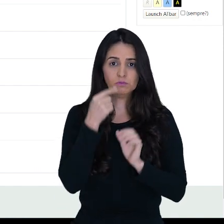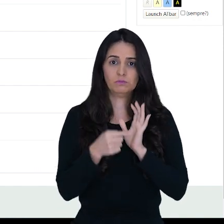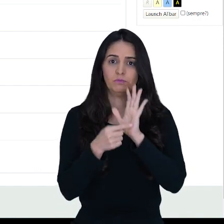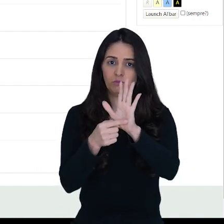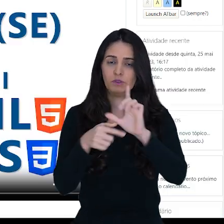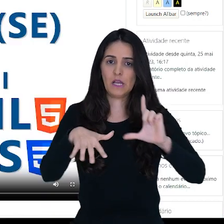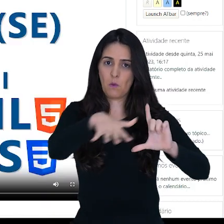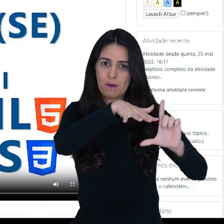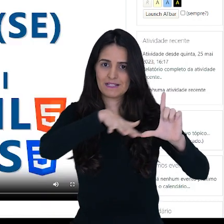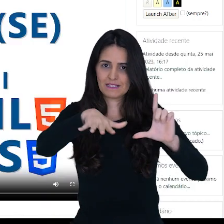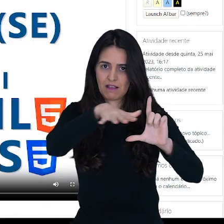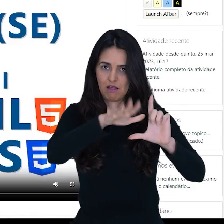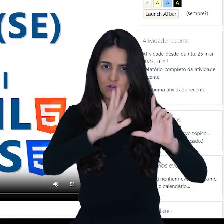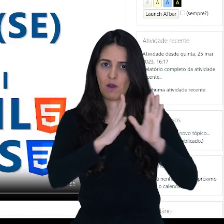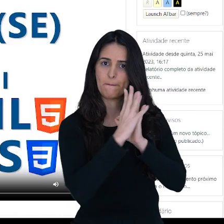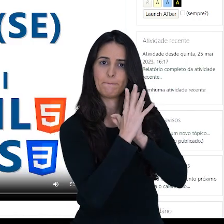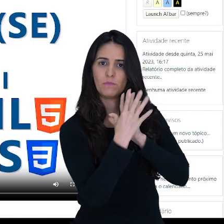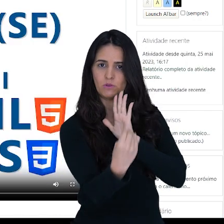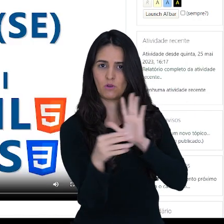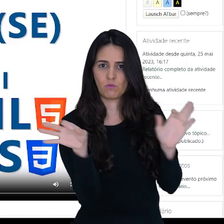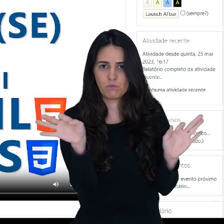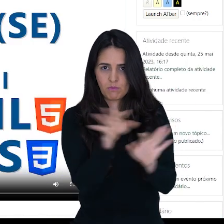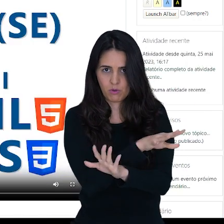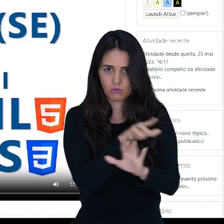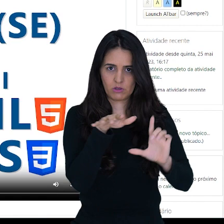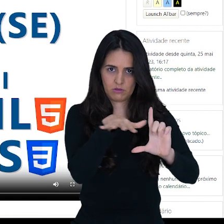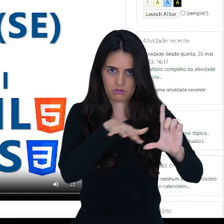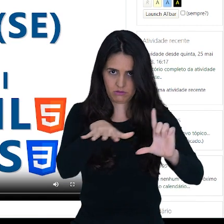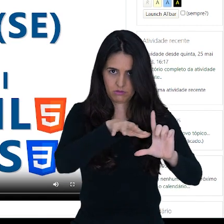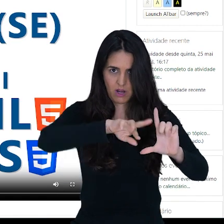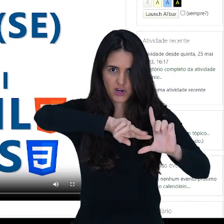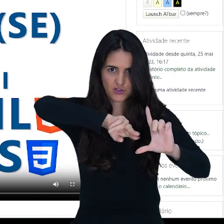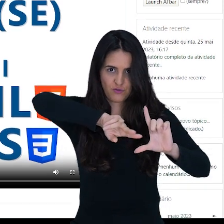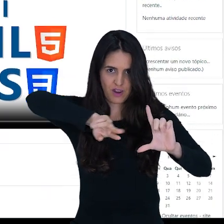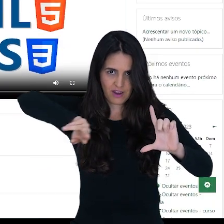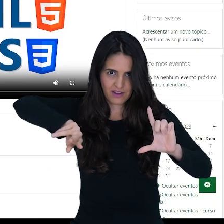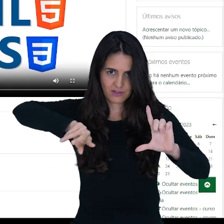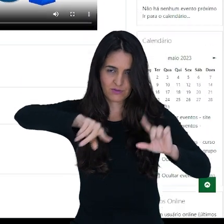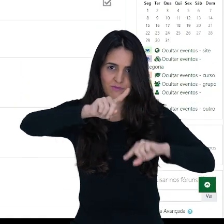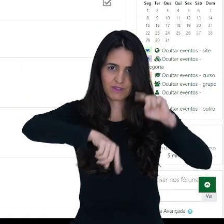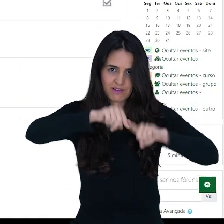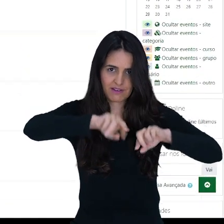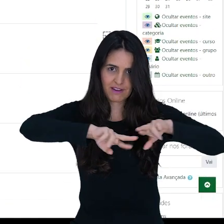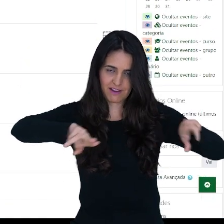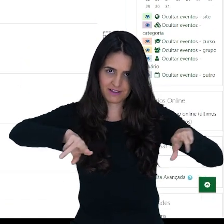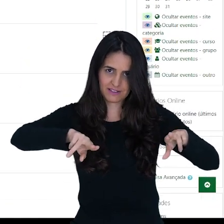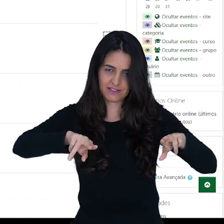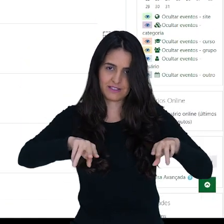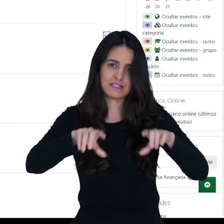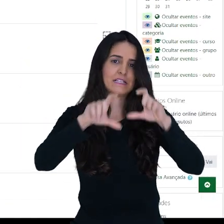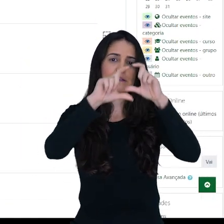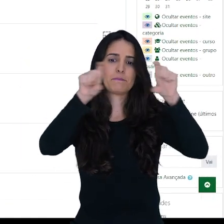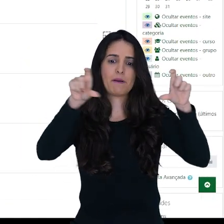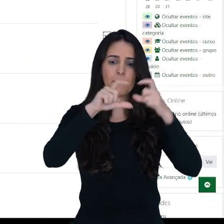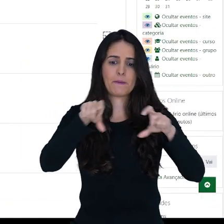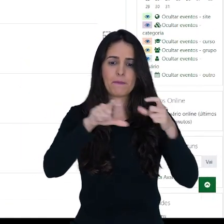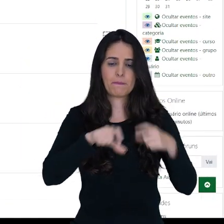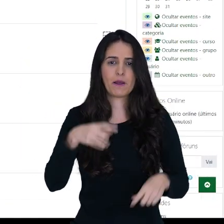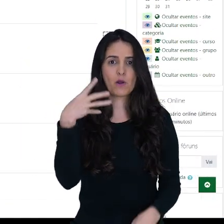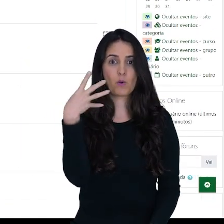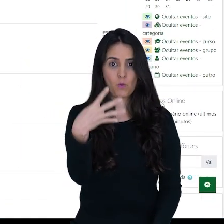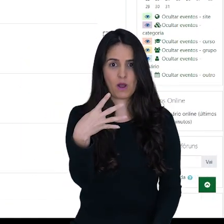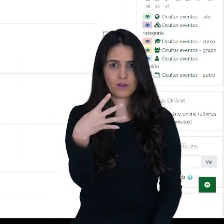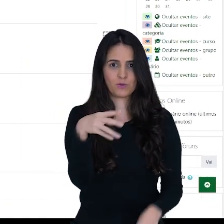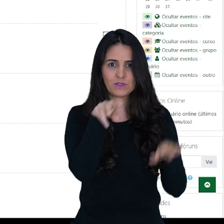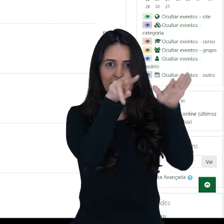uma sala aleatória vou te mostrar essa sala é uma sala modelo com diversos conteúdos e